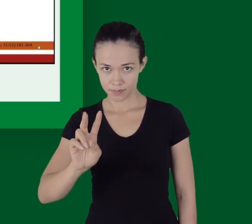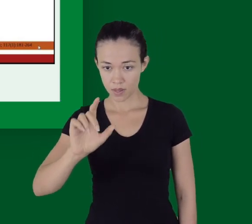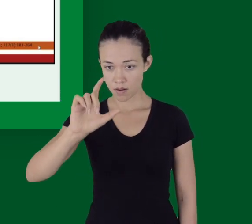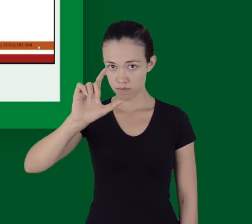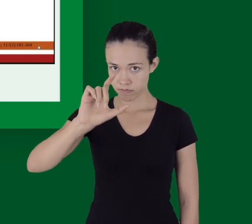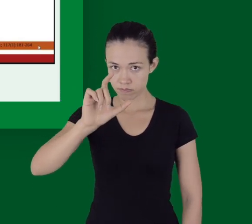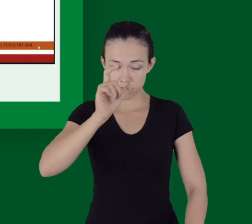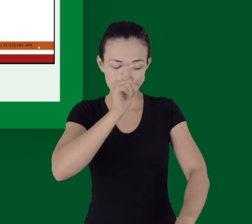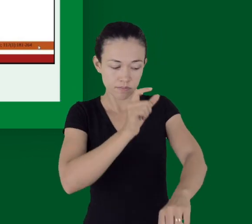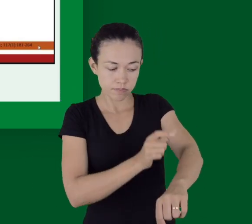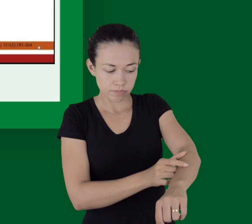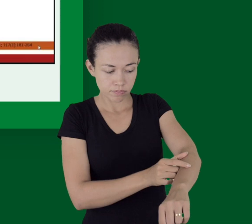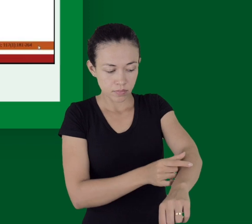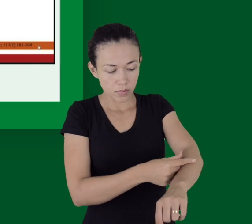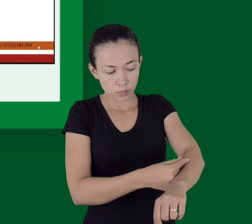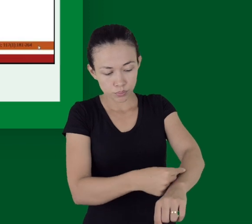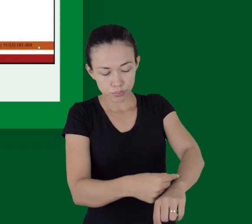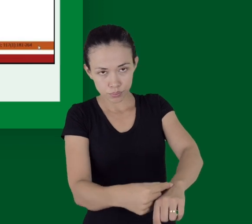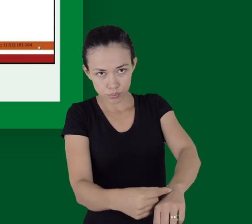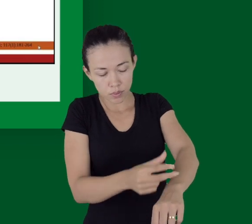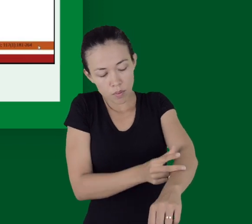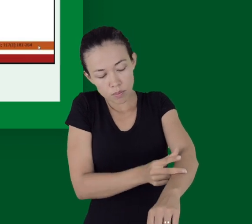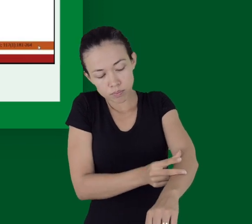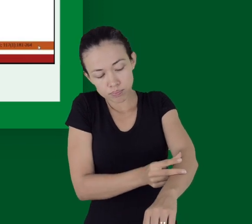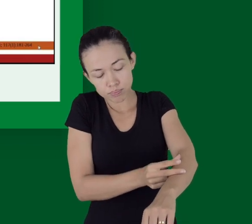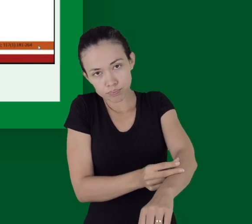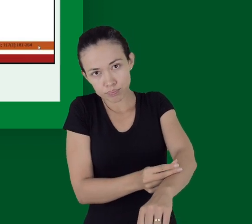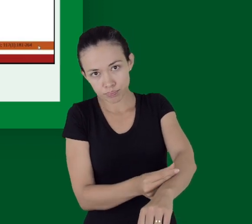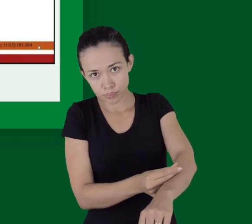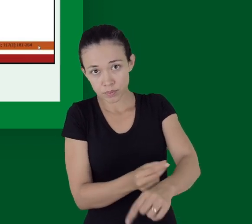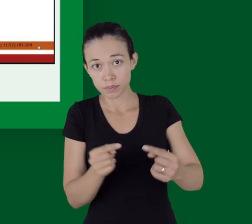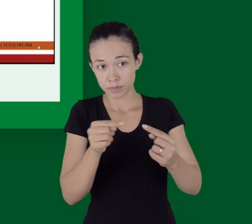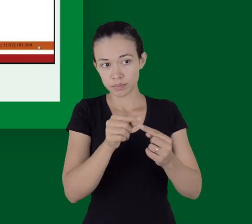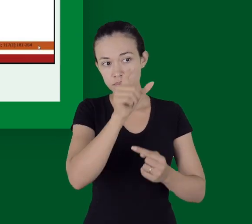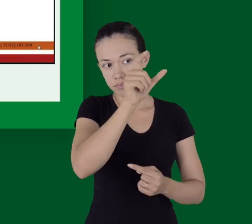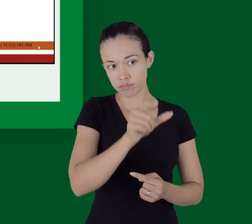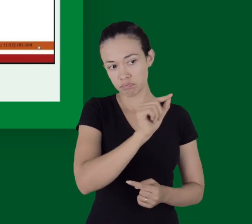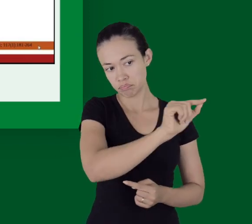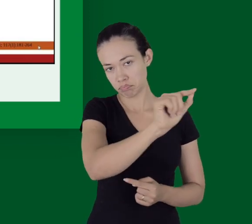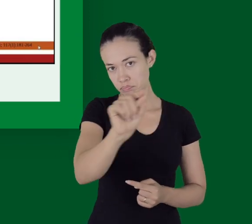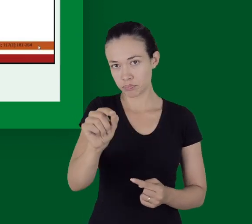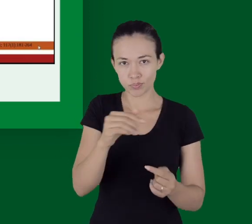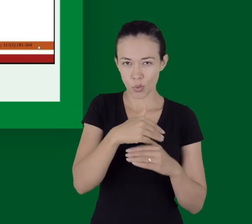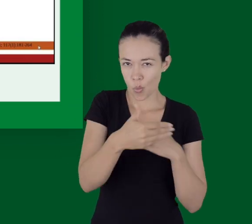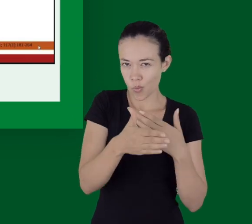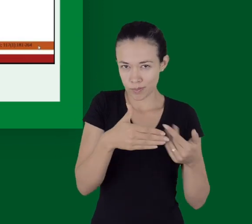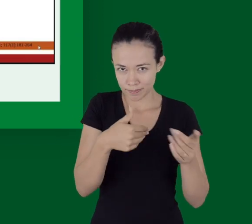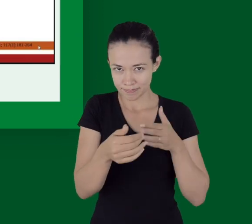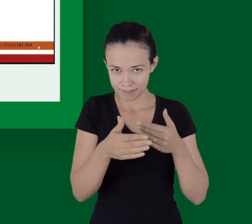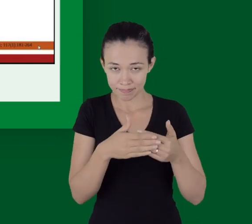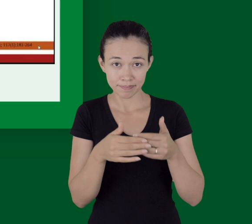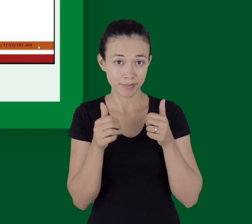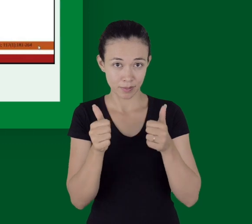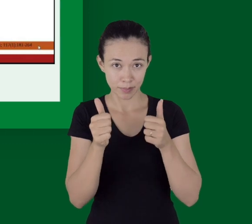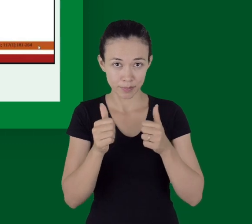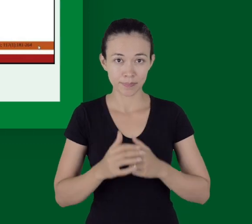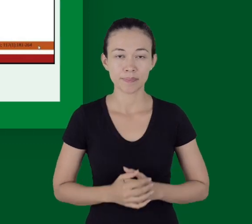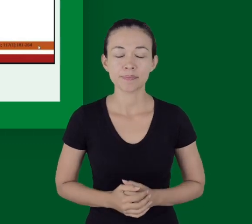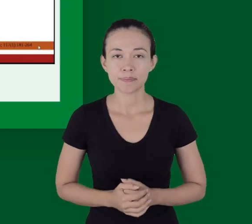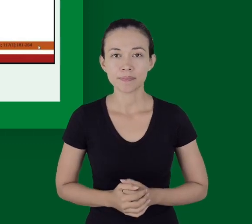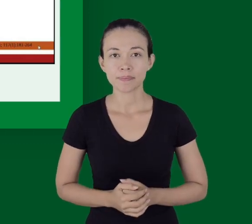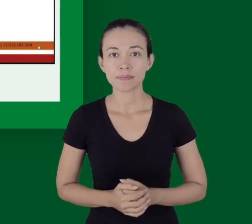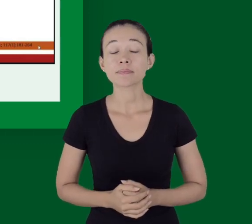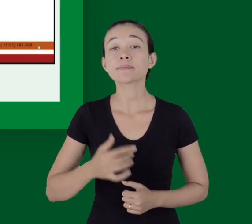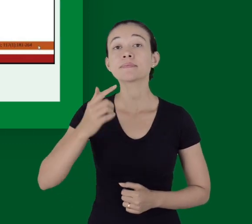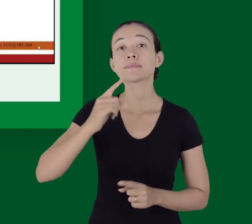intravenoso e mais 1 miligrama por quilo de 12 em 12 horas, tá bom? Ou seja, paciente de 70 quilos, você vai fazer 30 miligramas em bolos EV